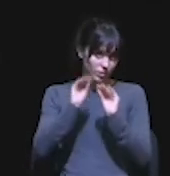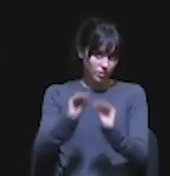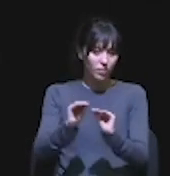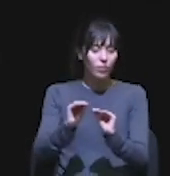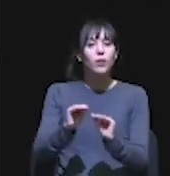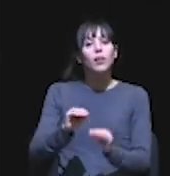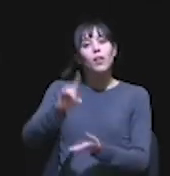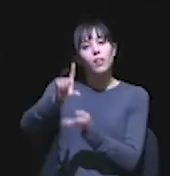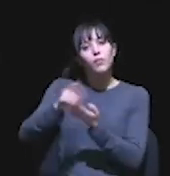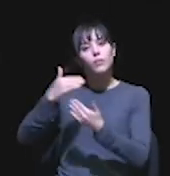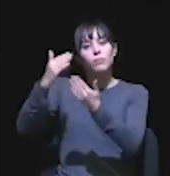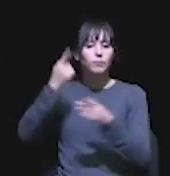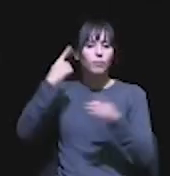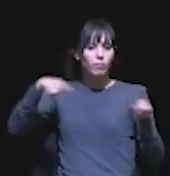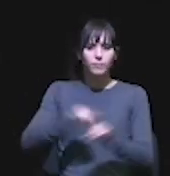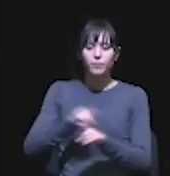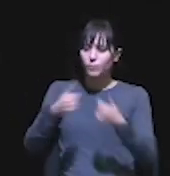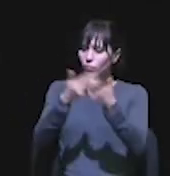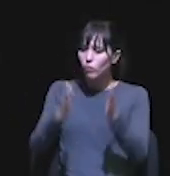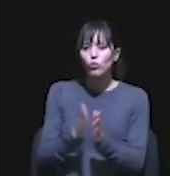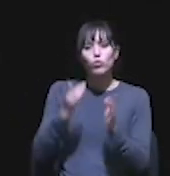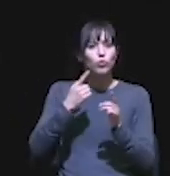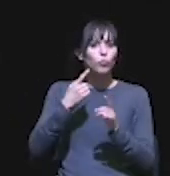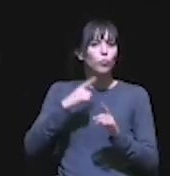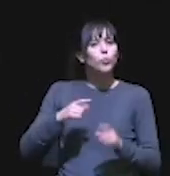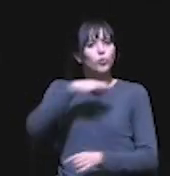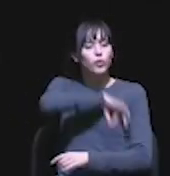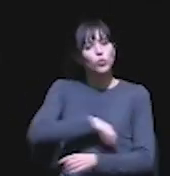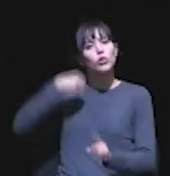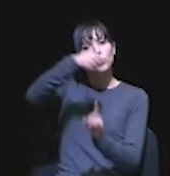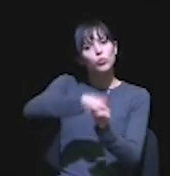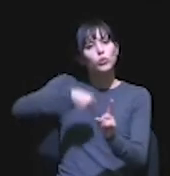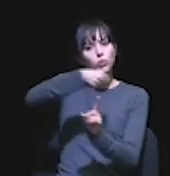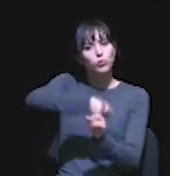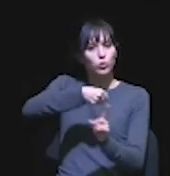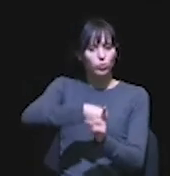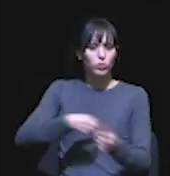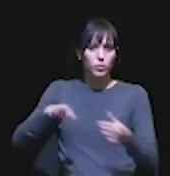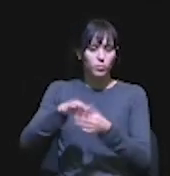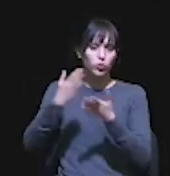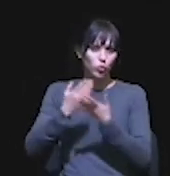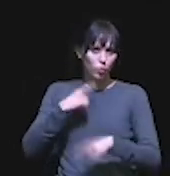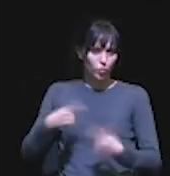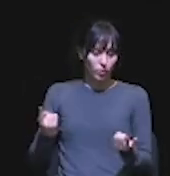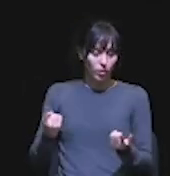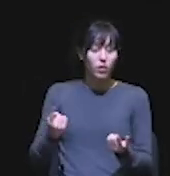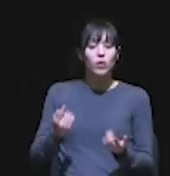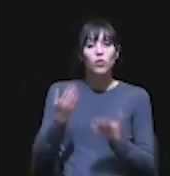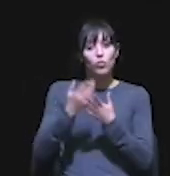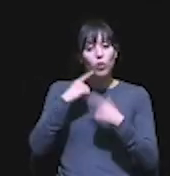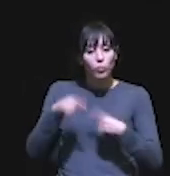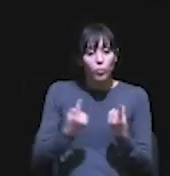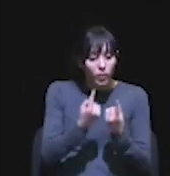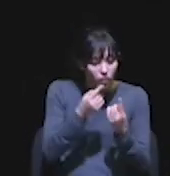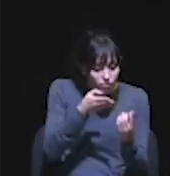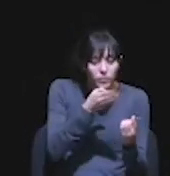aos professores e todos os outros profissionais da educação que estão nas ruas a lutar pela nossa escola pública. A escola pública, centrada em cada um dos seus alunos, é o